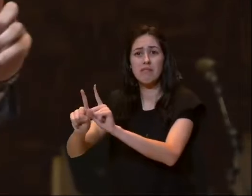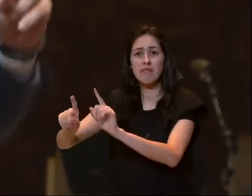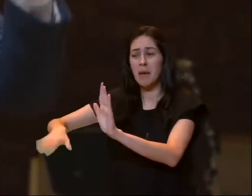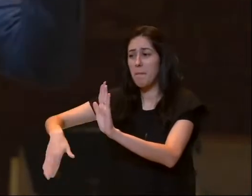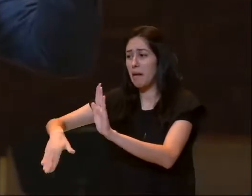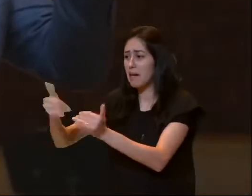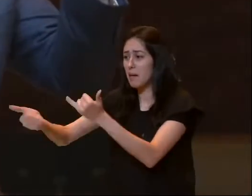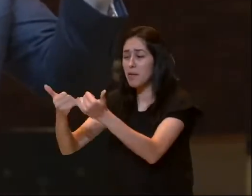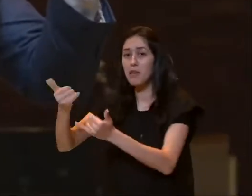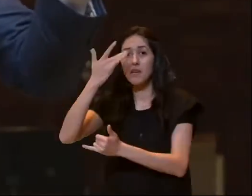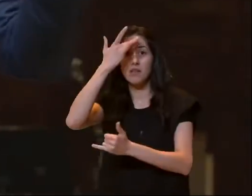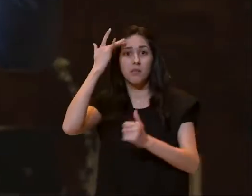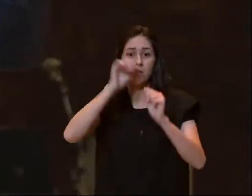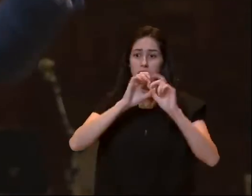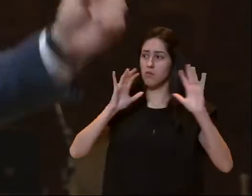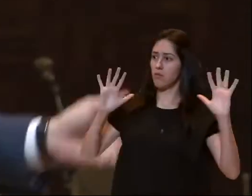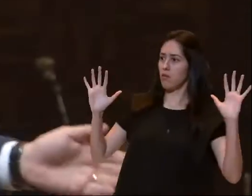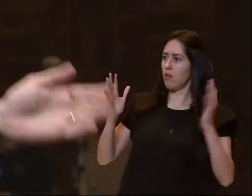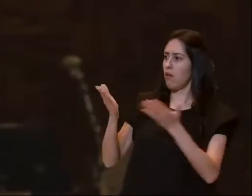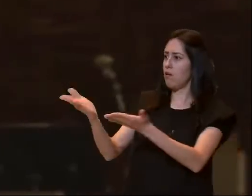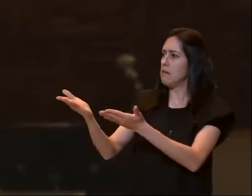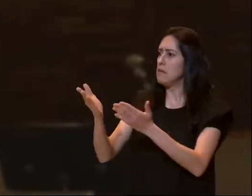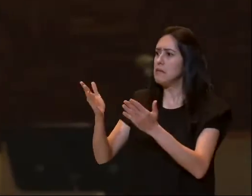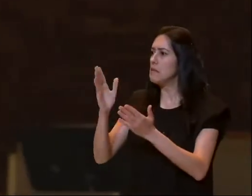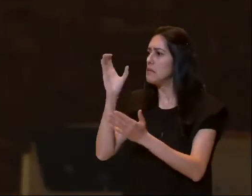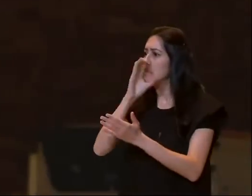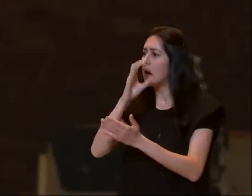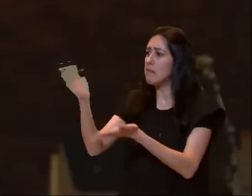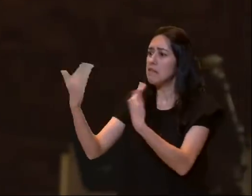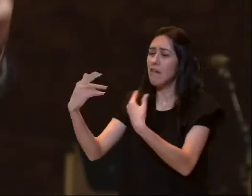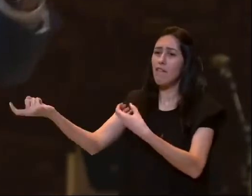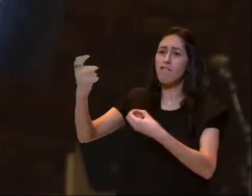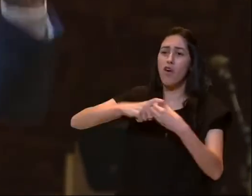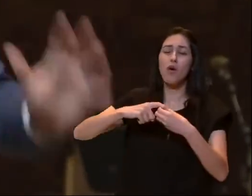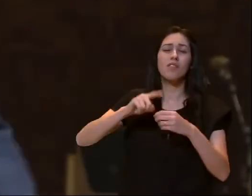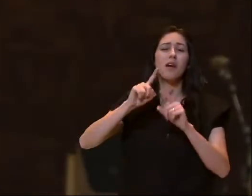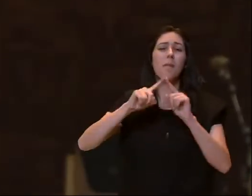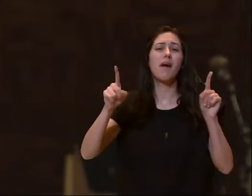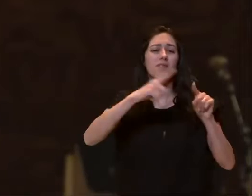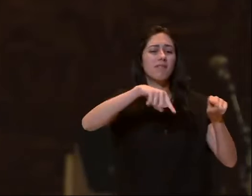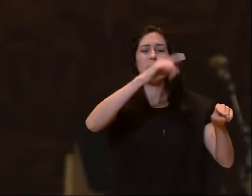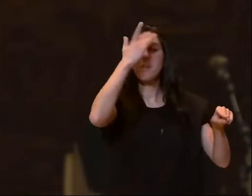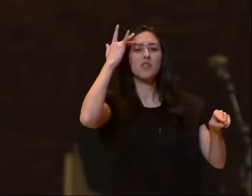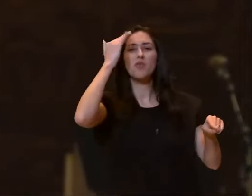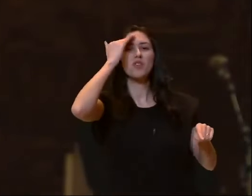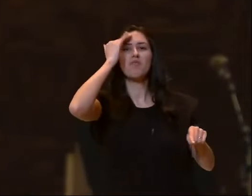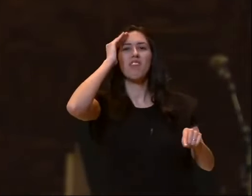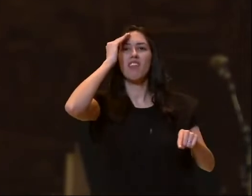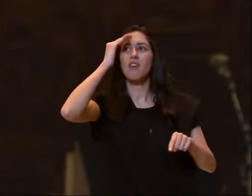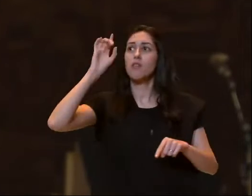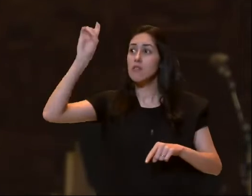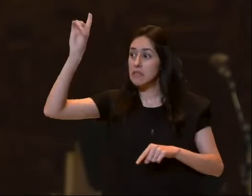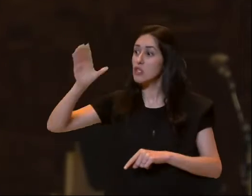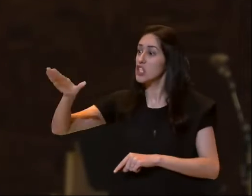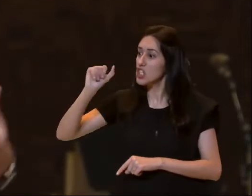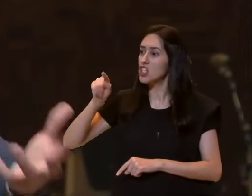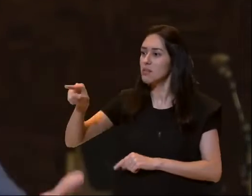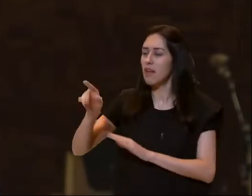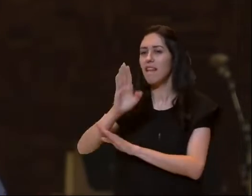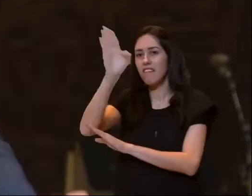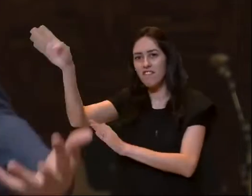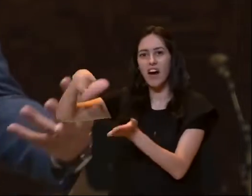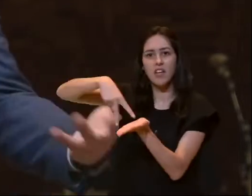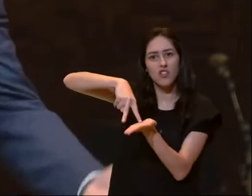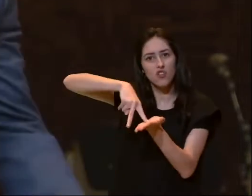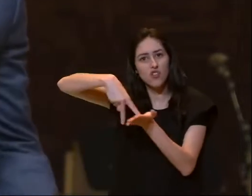ela entende que Deus estava a chamando para surfar de novo, para fazer as pessoas vencerem o seu medo. E ela